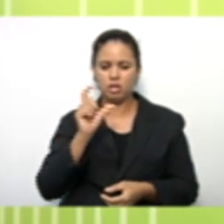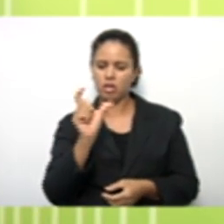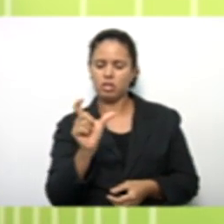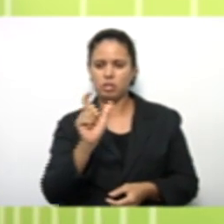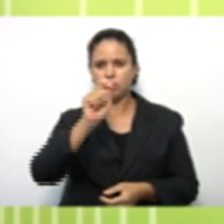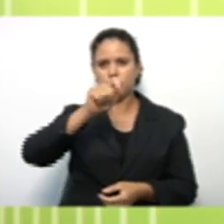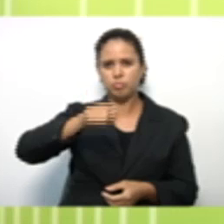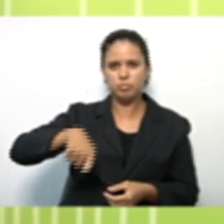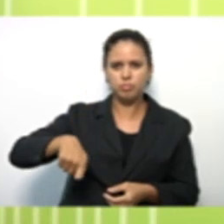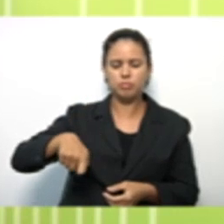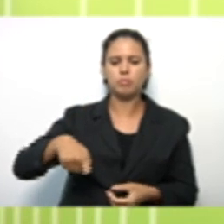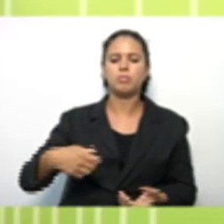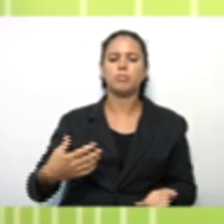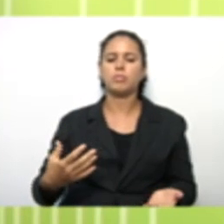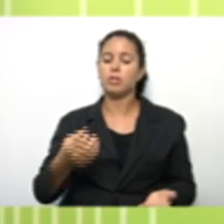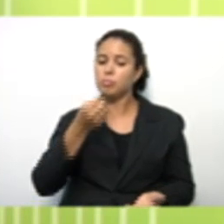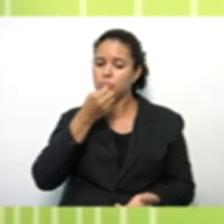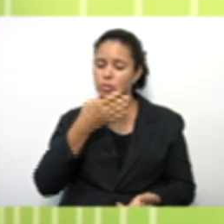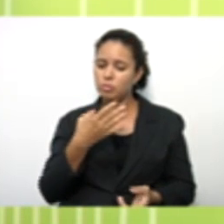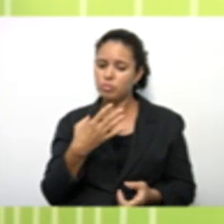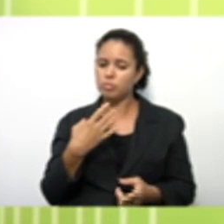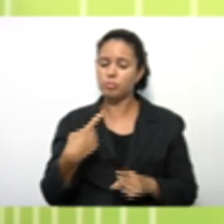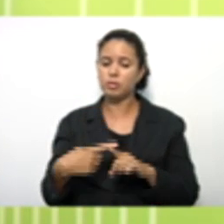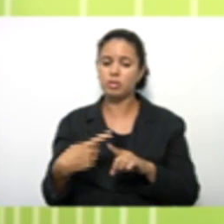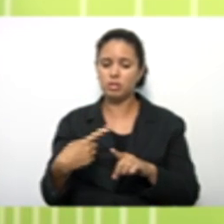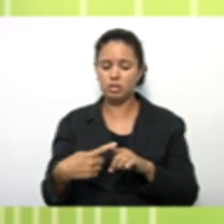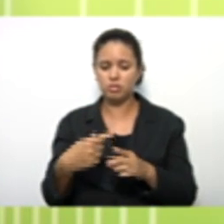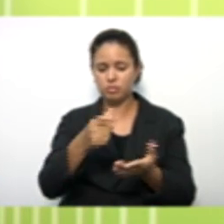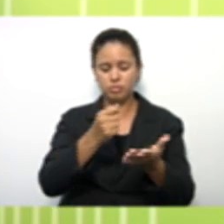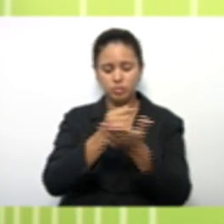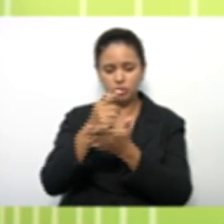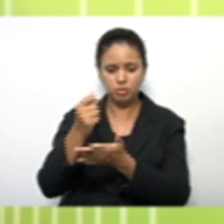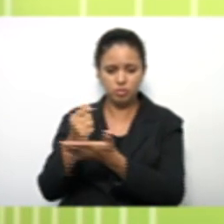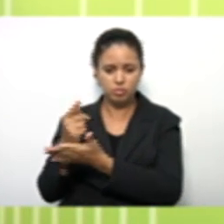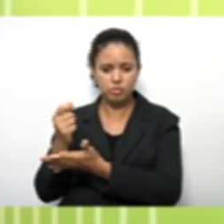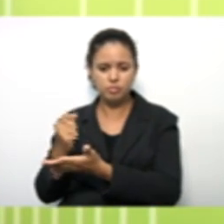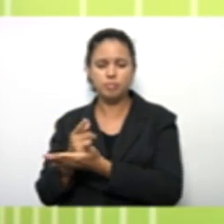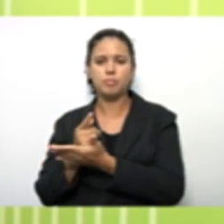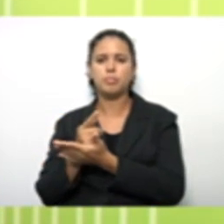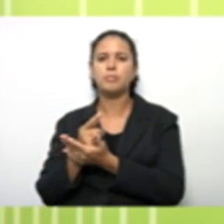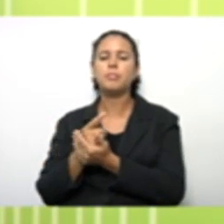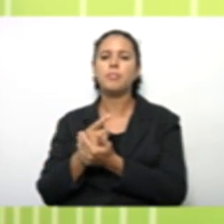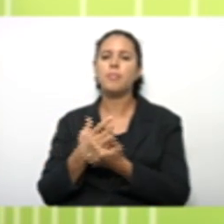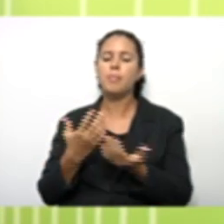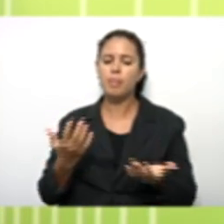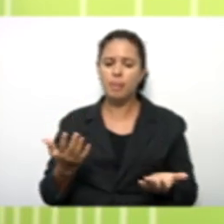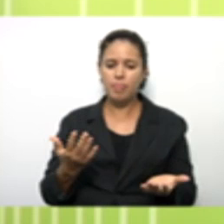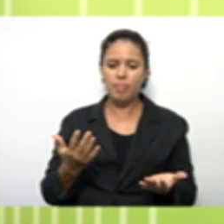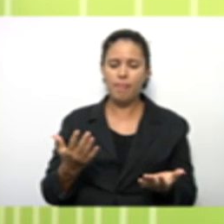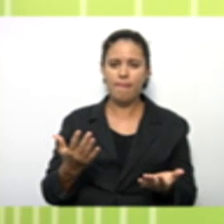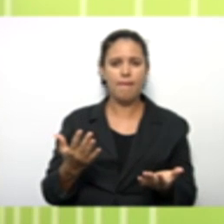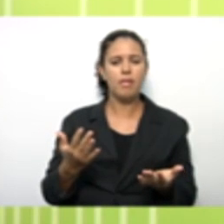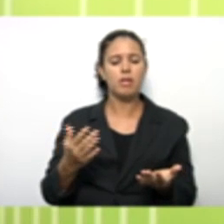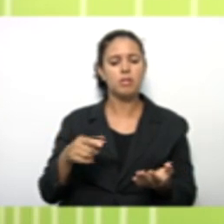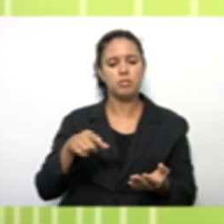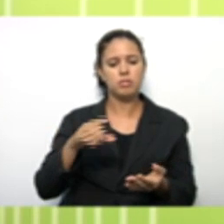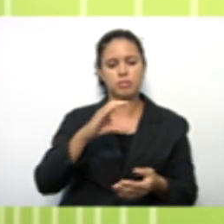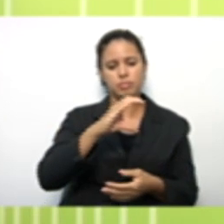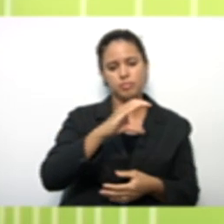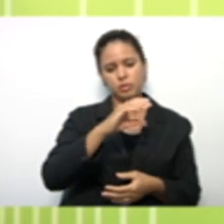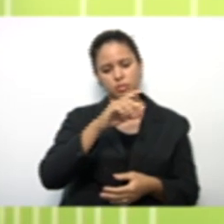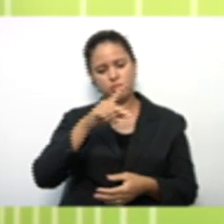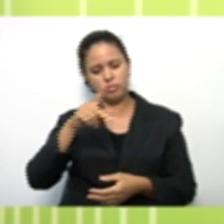algo bom, porque você pode comprar no mercado. Assim também são as obrigações. Se bem administrada pelos